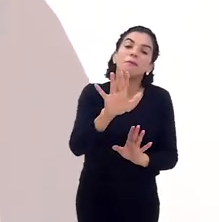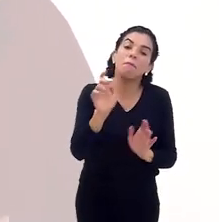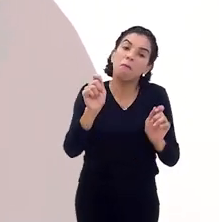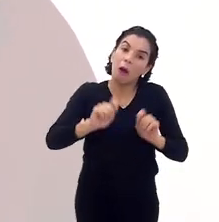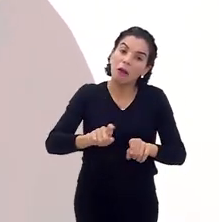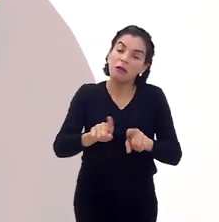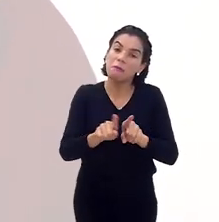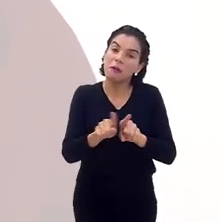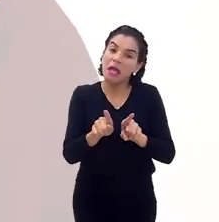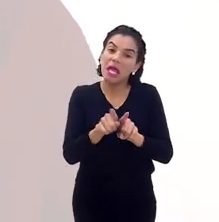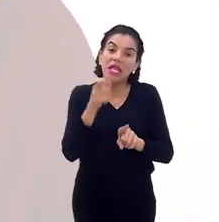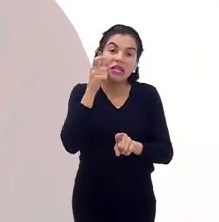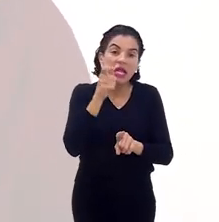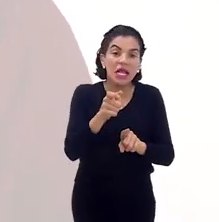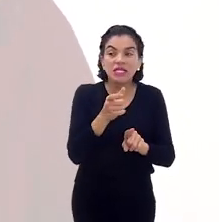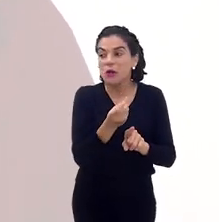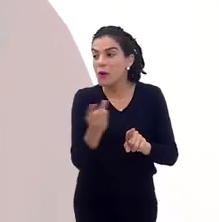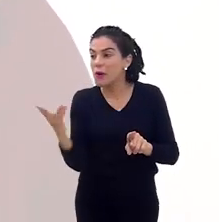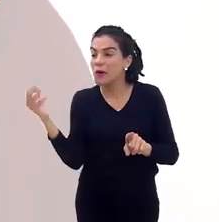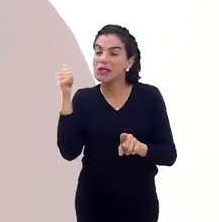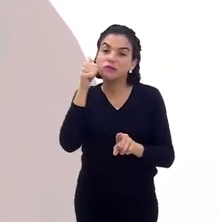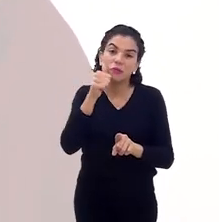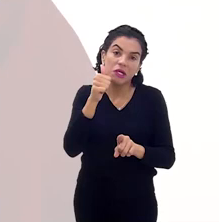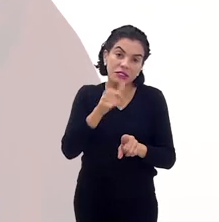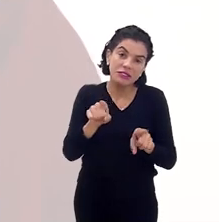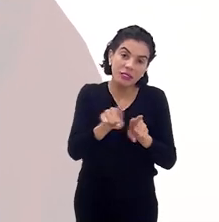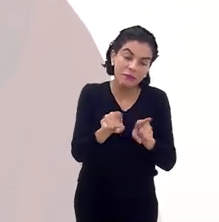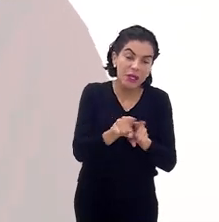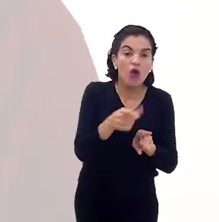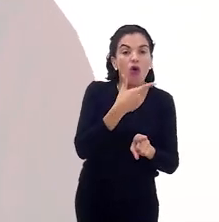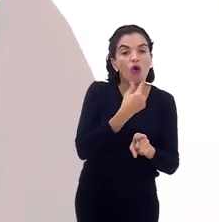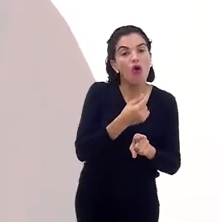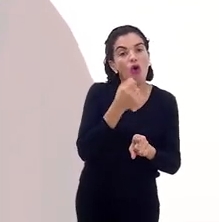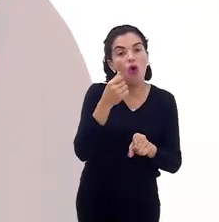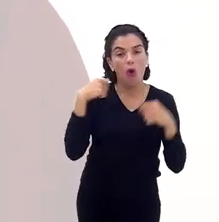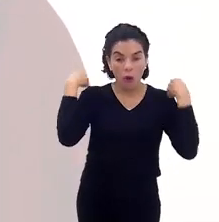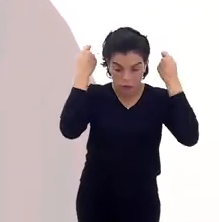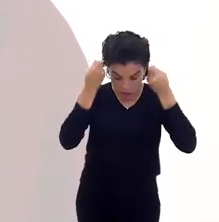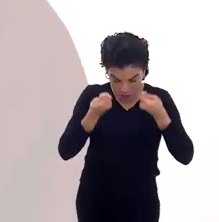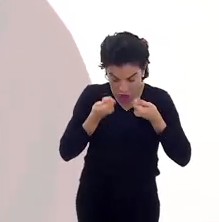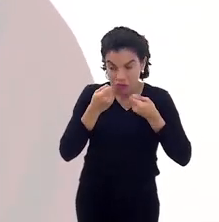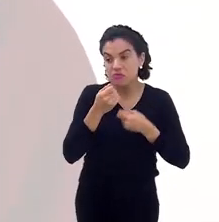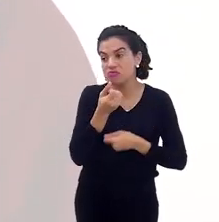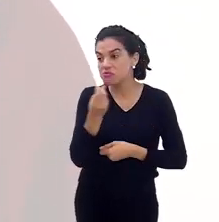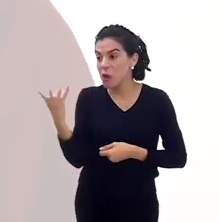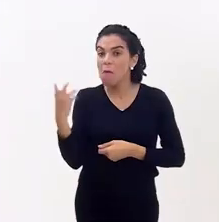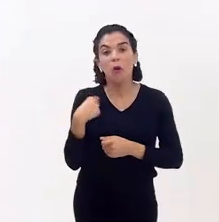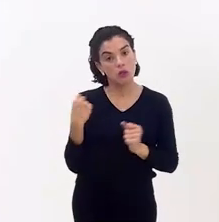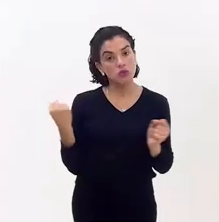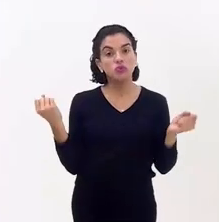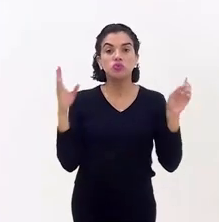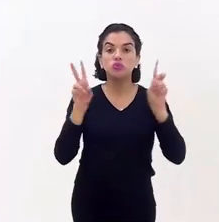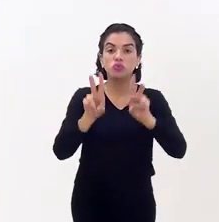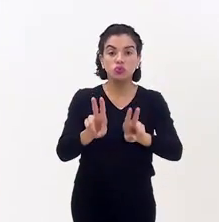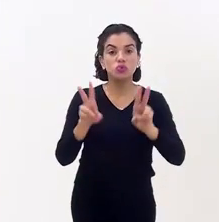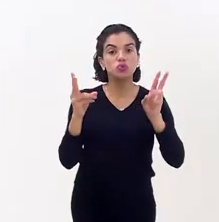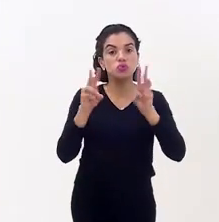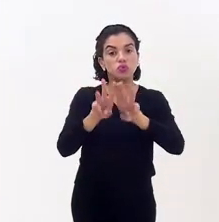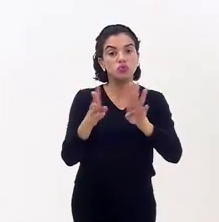né, tenham mais interesses de outras mulheres, de outras monjas, ou monges, né? Porque pode ser feito junto. Ah,